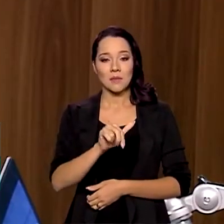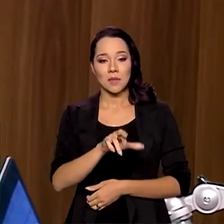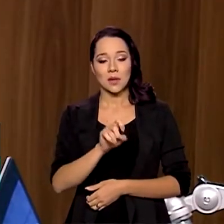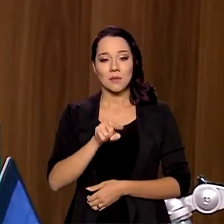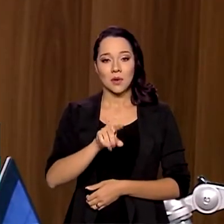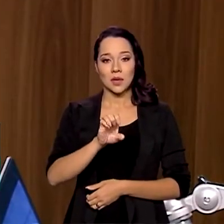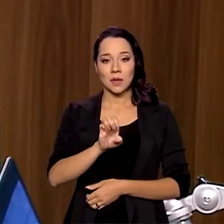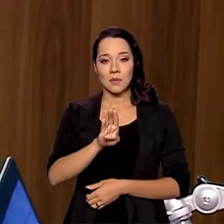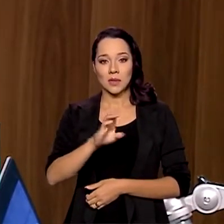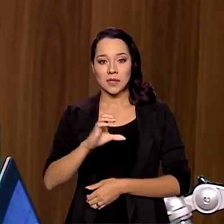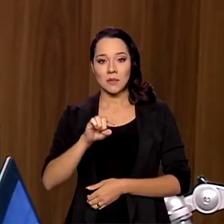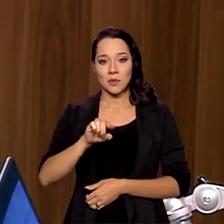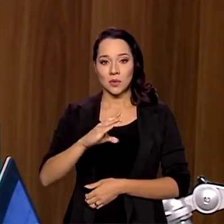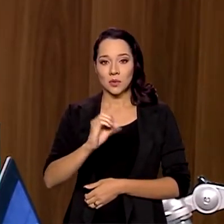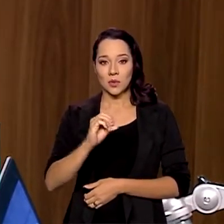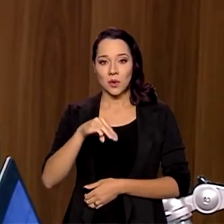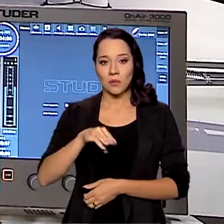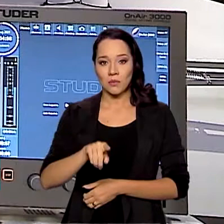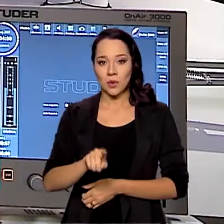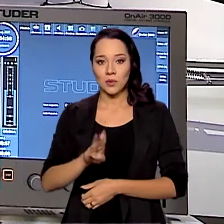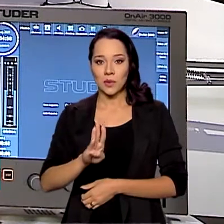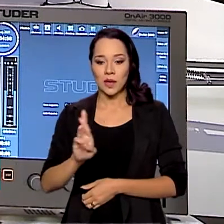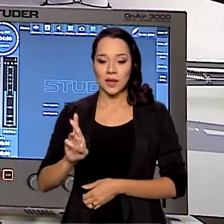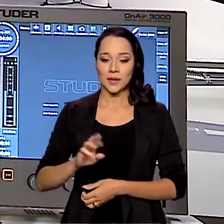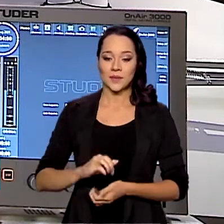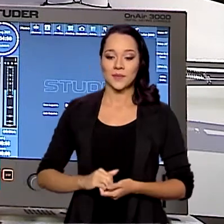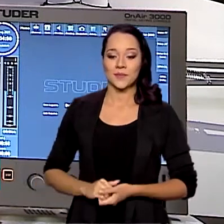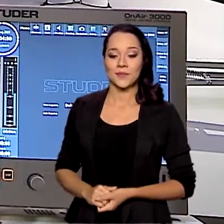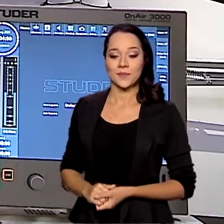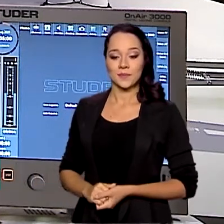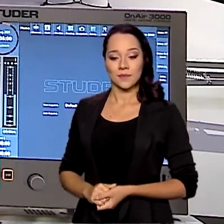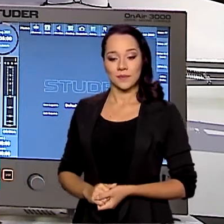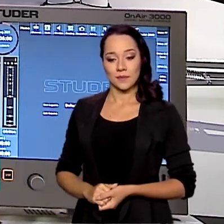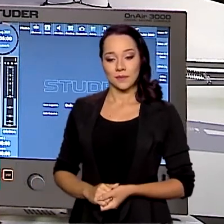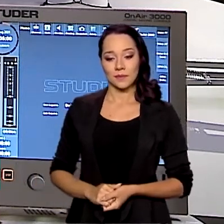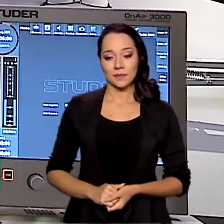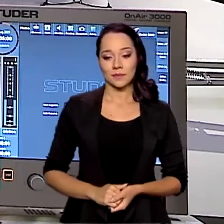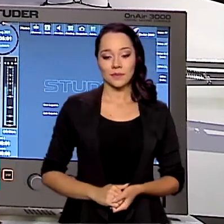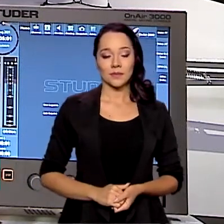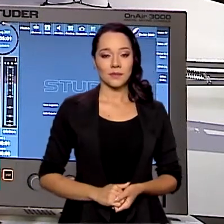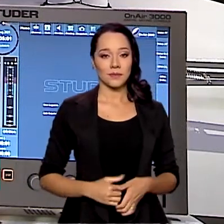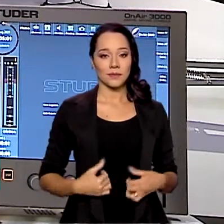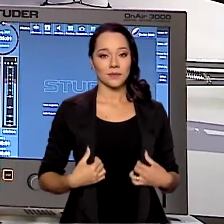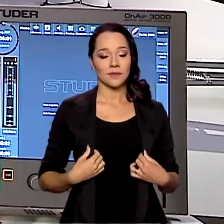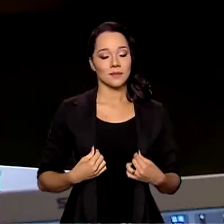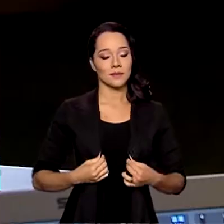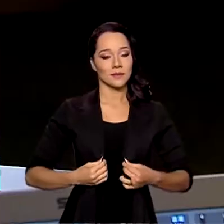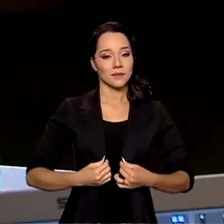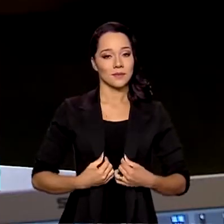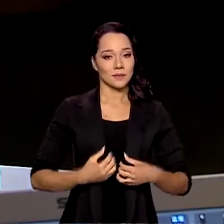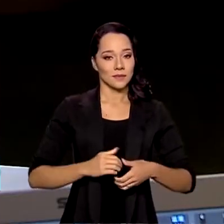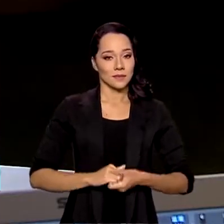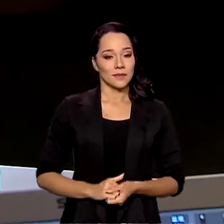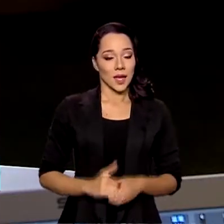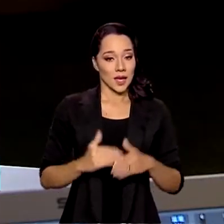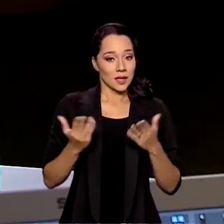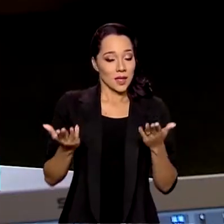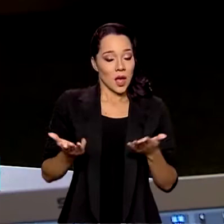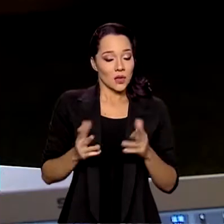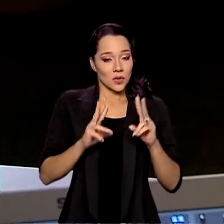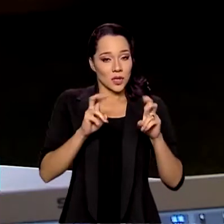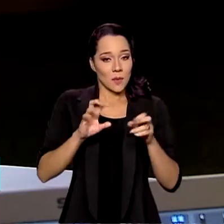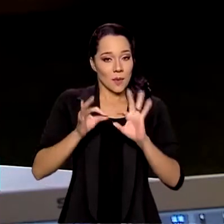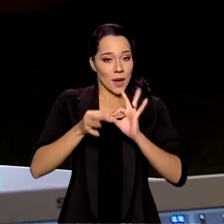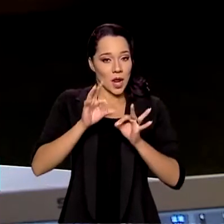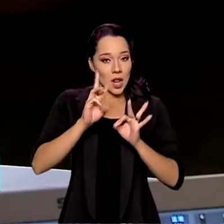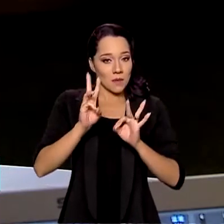paralimpiada.ebc.com.br. Saindo um pouco da nossa cobertura de Paralimpíada, a